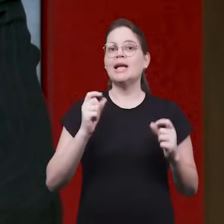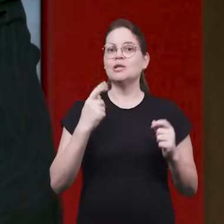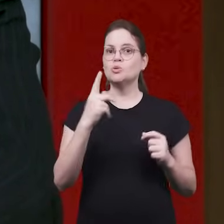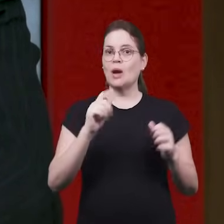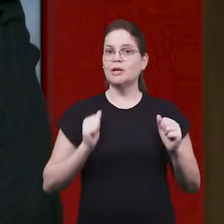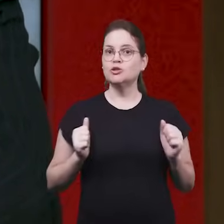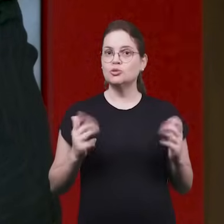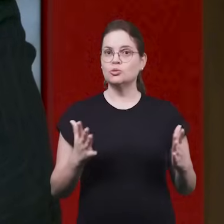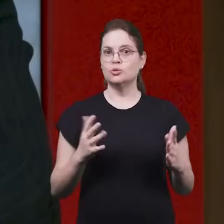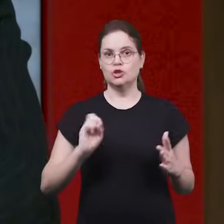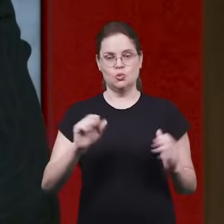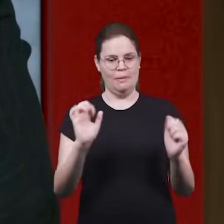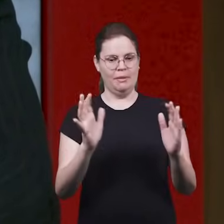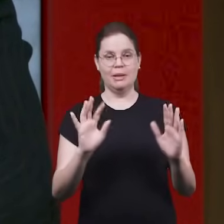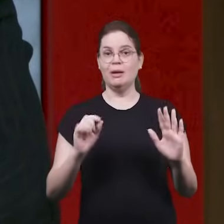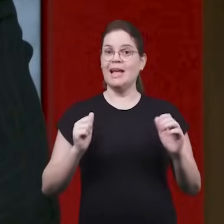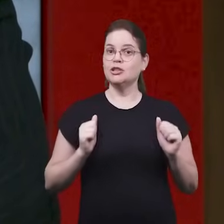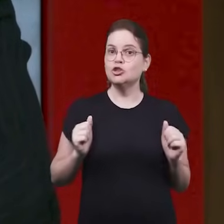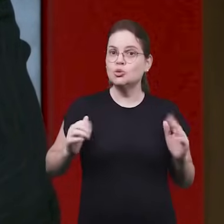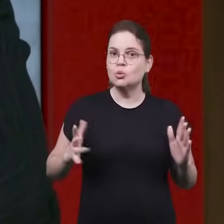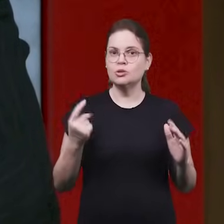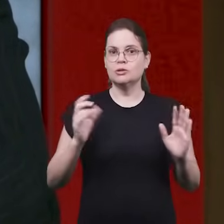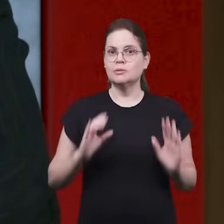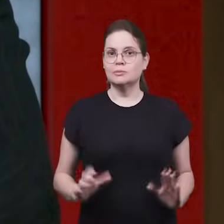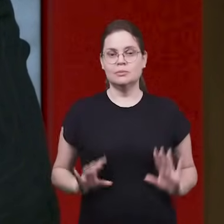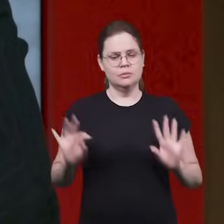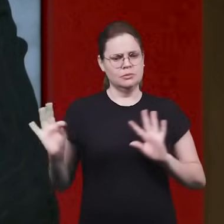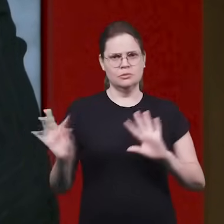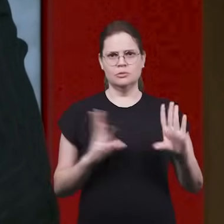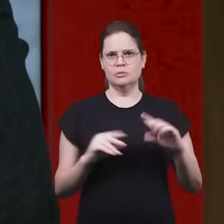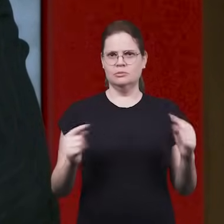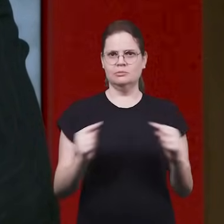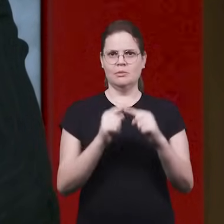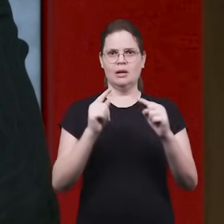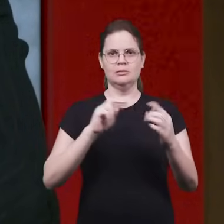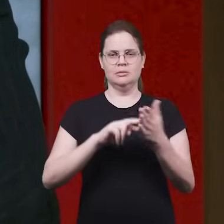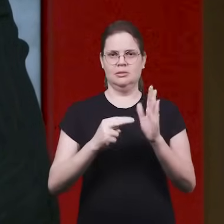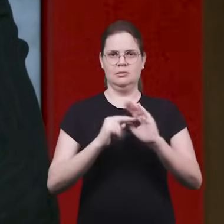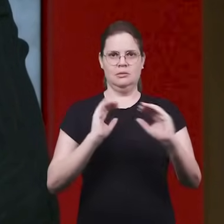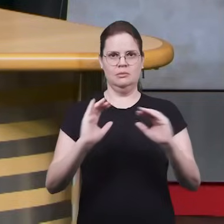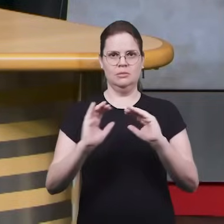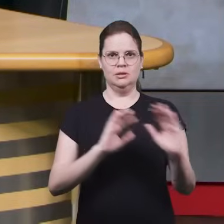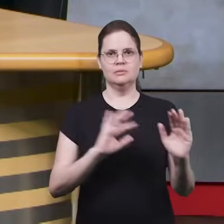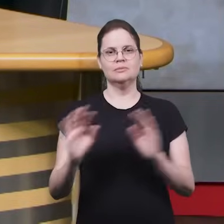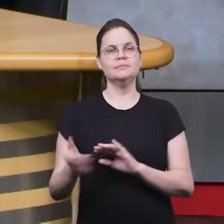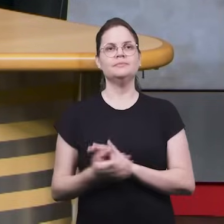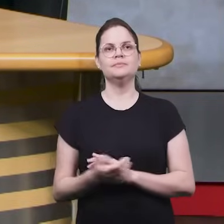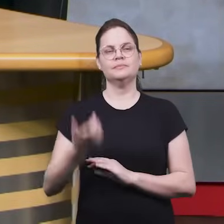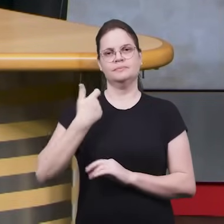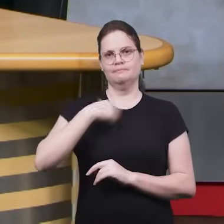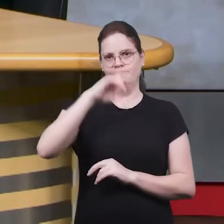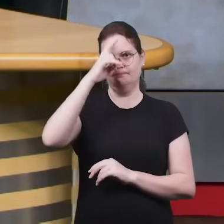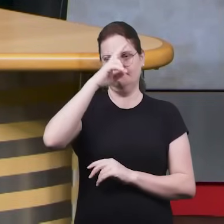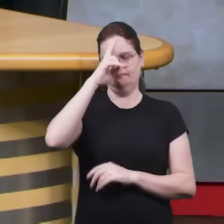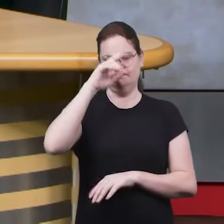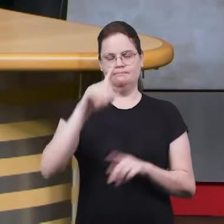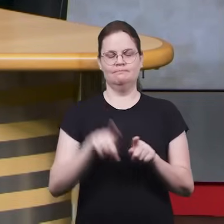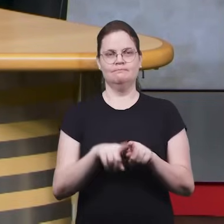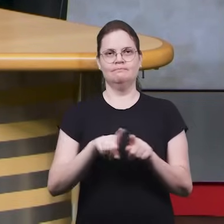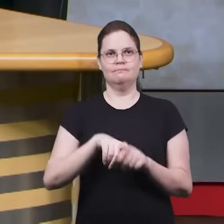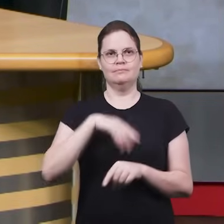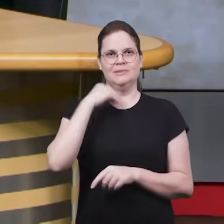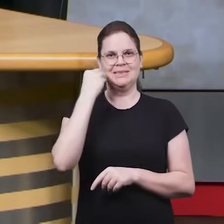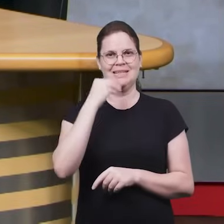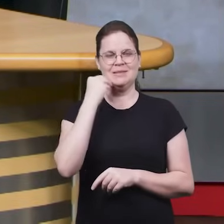você está agindo, suas atitudes, seu comportamento, tudo isso é comunicação, né? Eu me lembro de uma experiência,